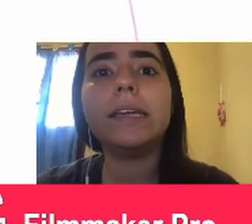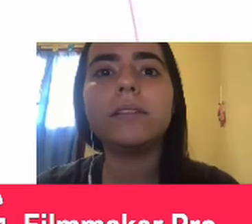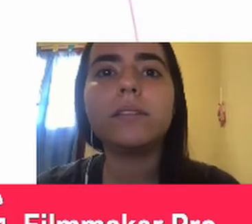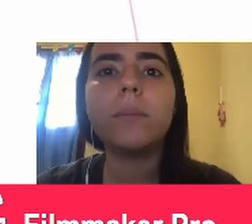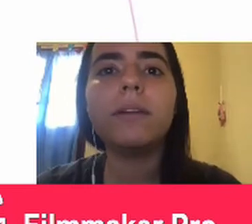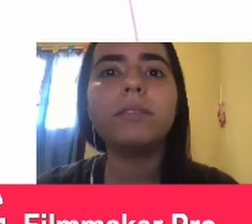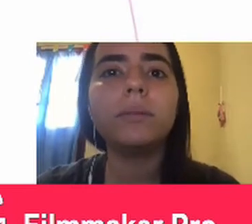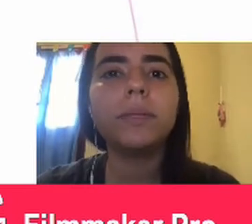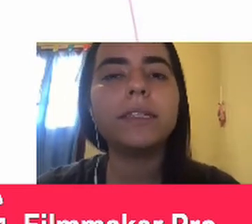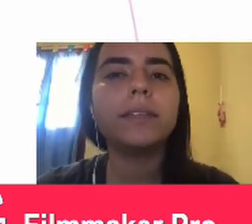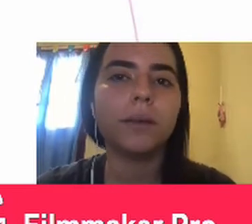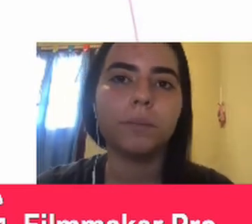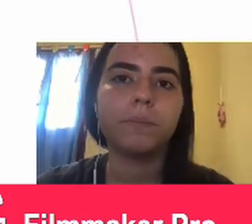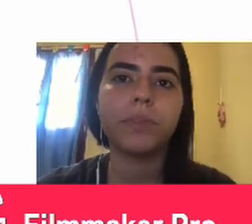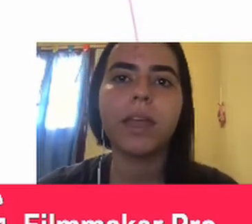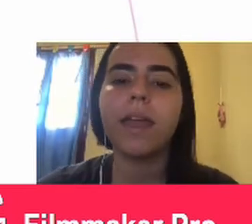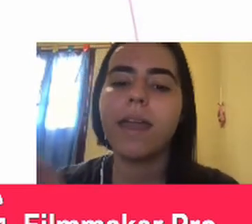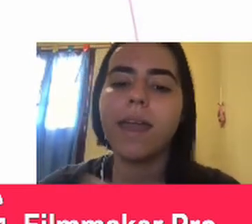E sobre a vitamina D,